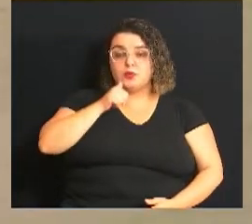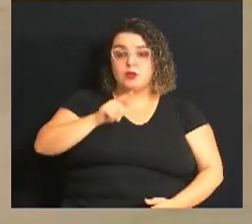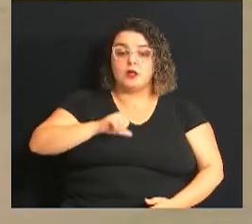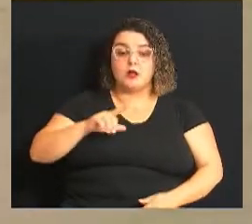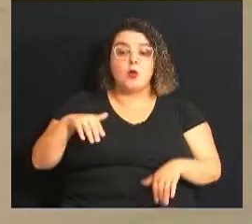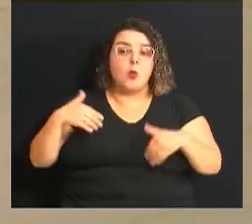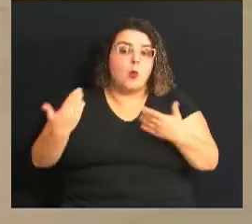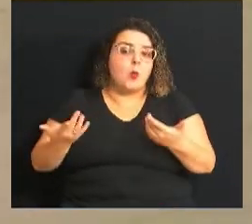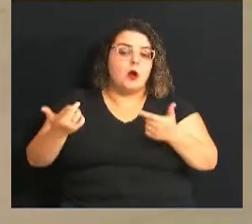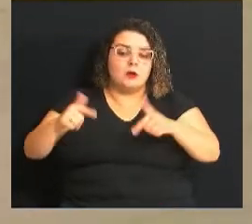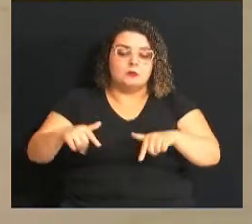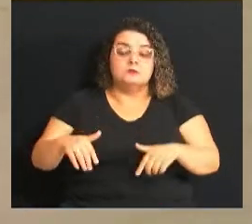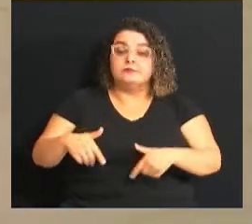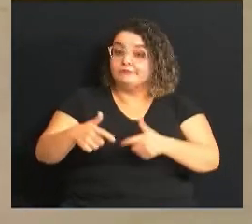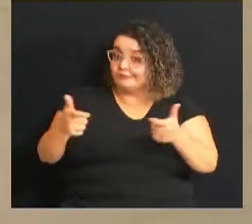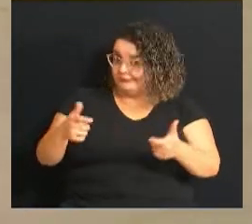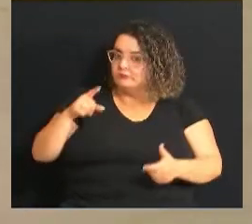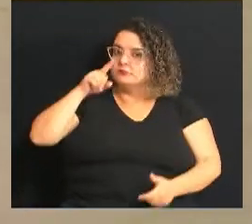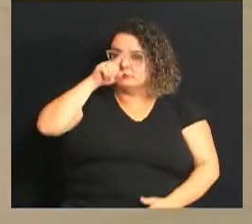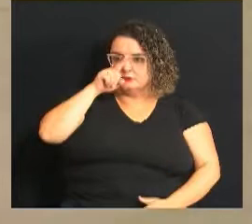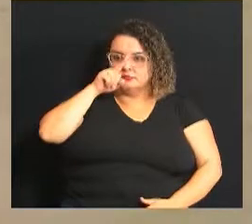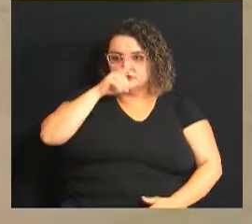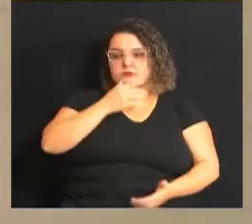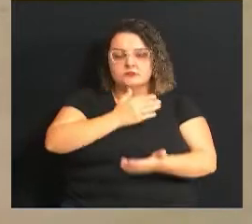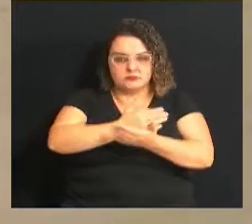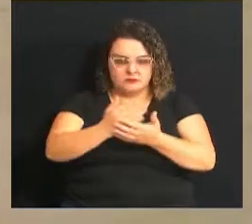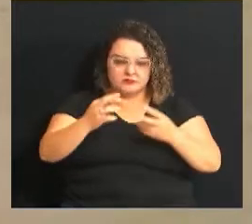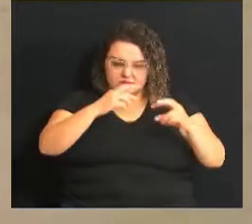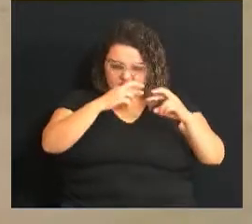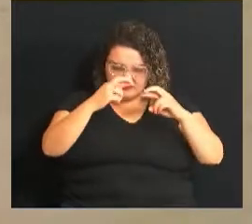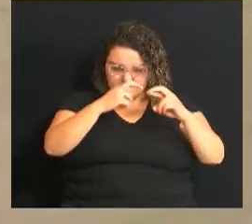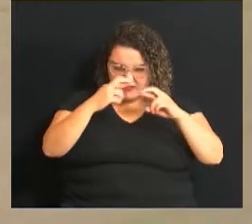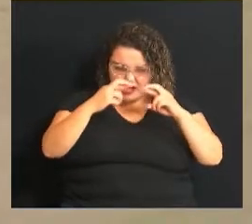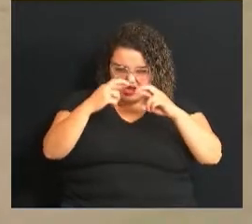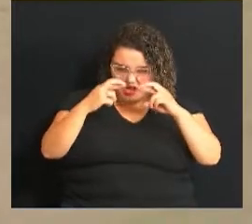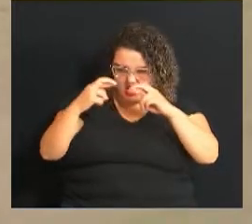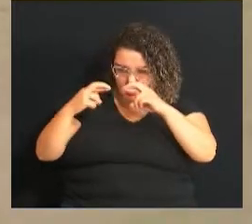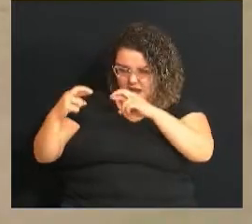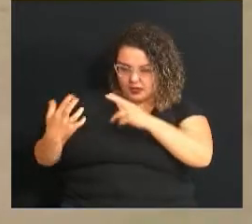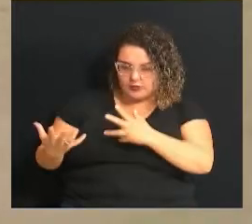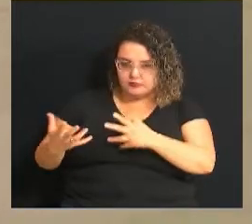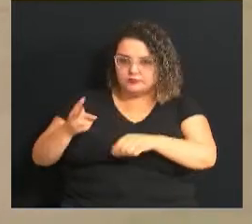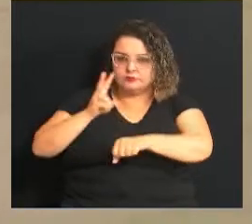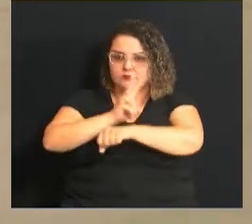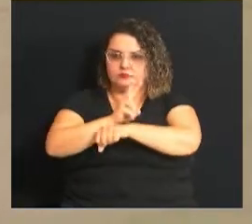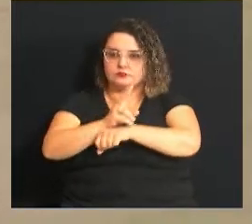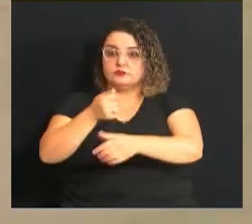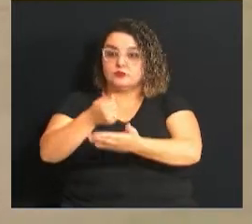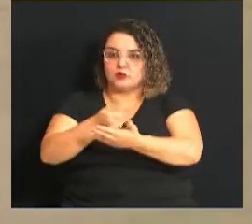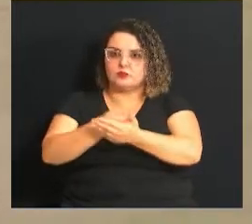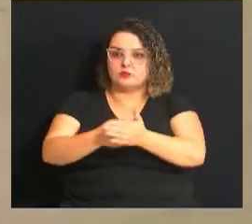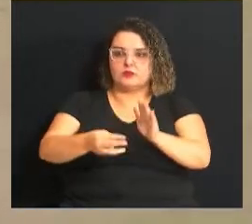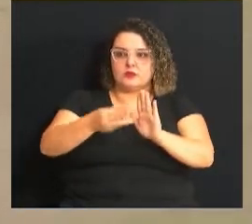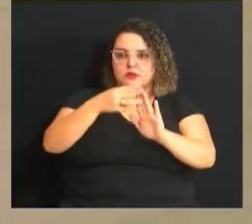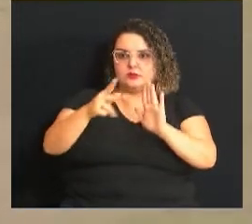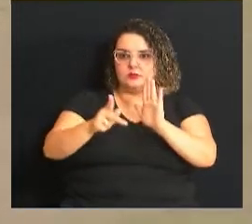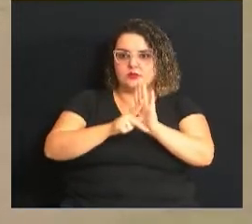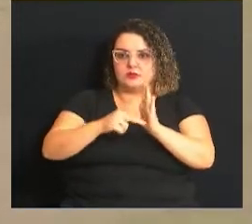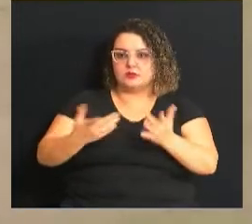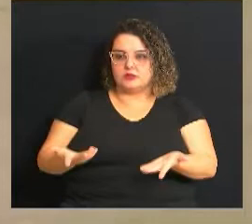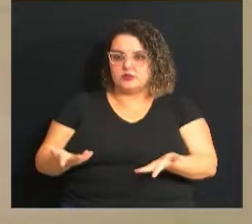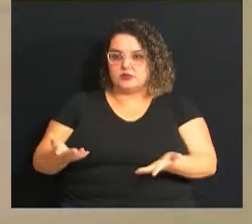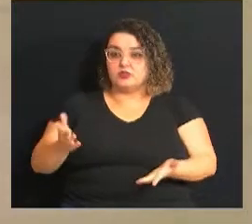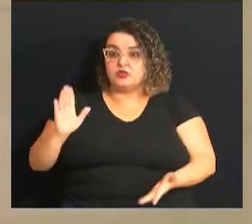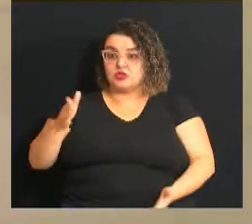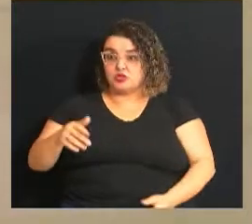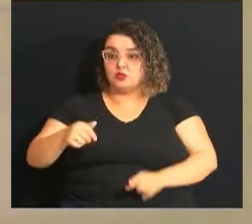ela tem maior risco. Então, passamos a fazer essa proteção e do cumprimento da medida protetiva. E já que a gente está num mês